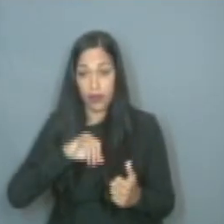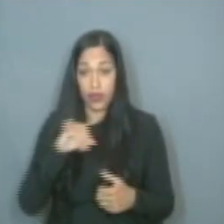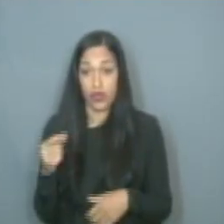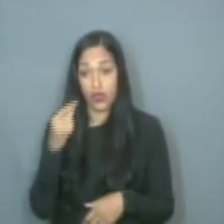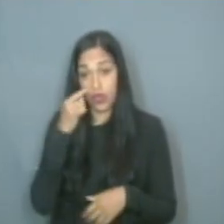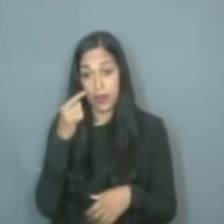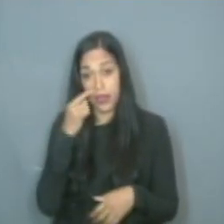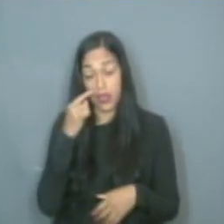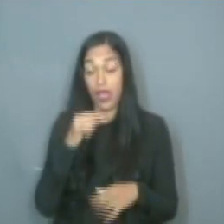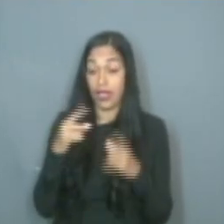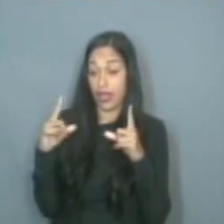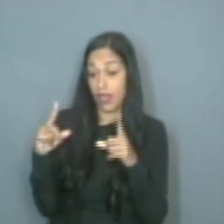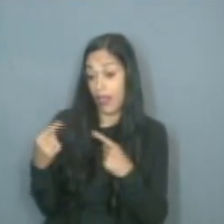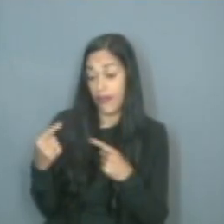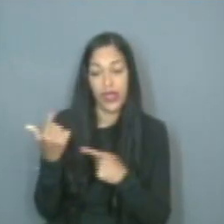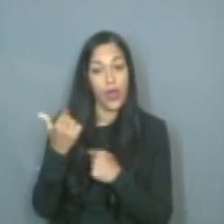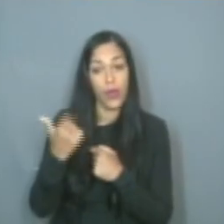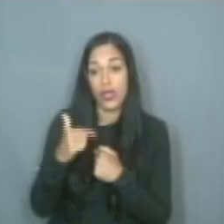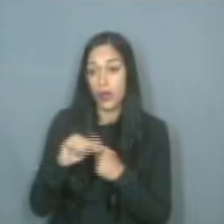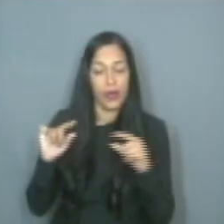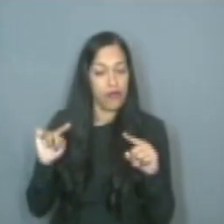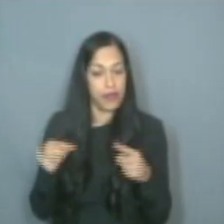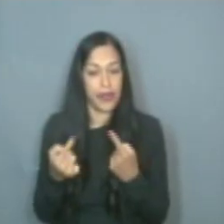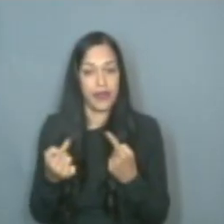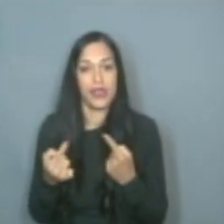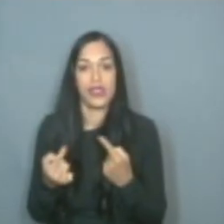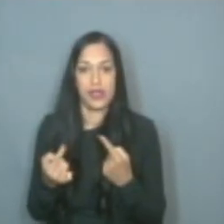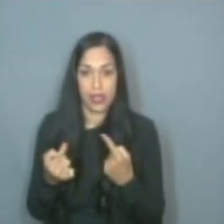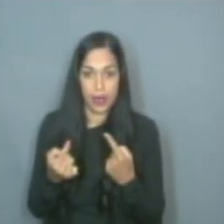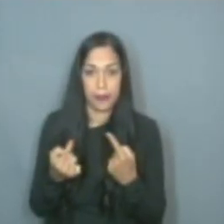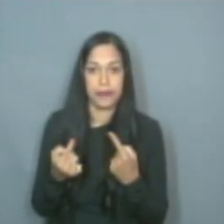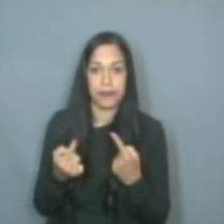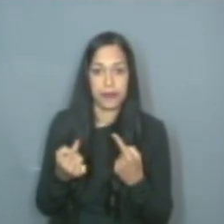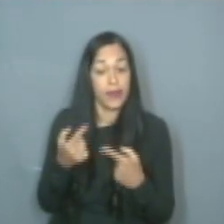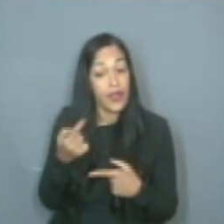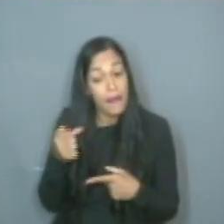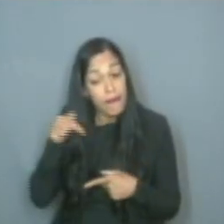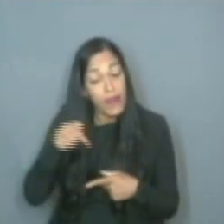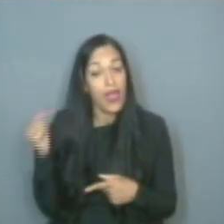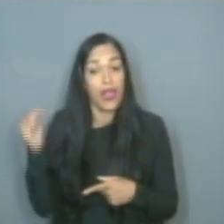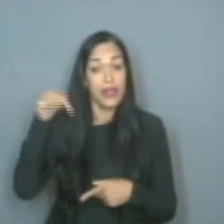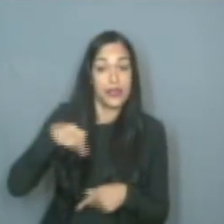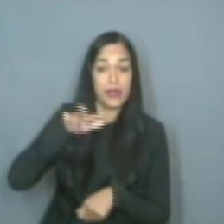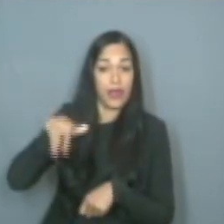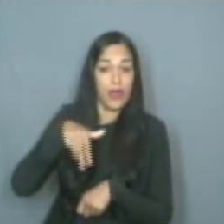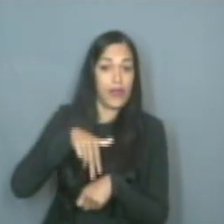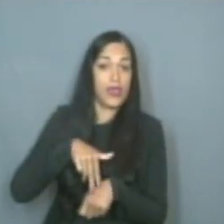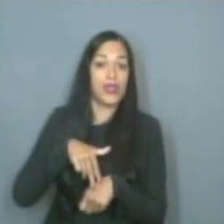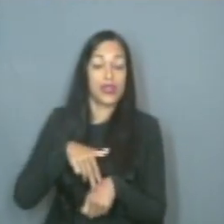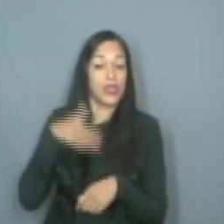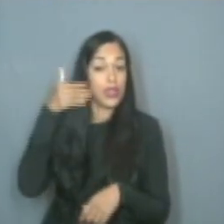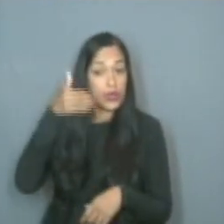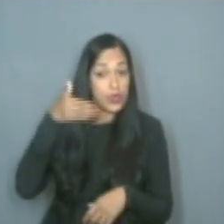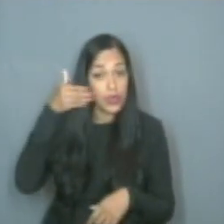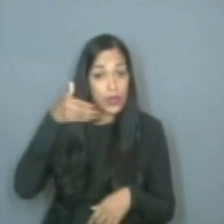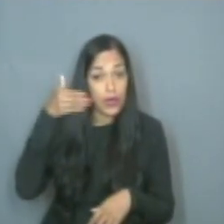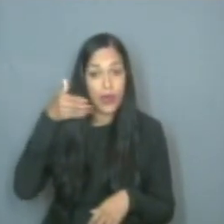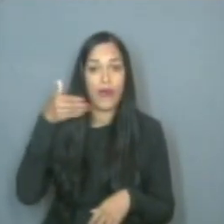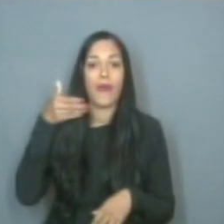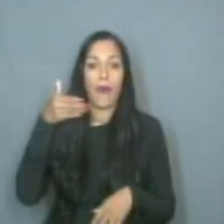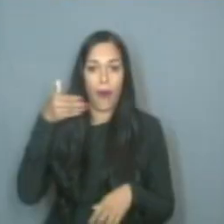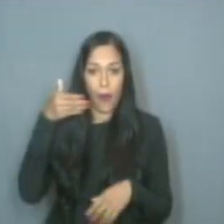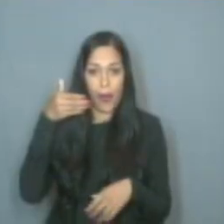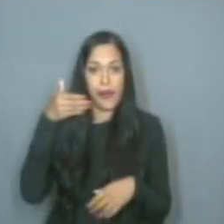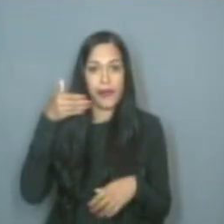defender o indefensável, de fazer marabalismo para trazer discursos